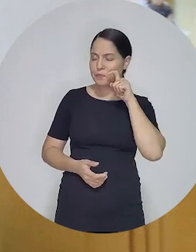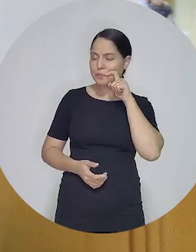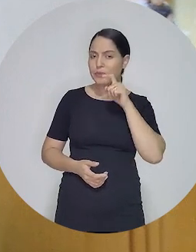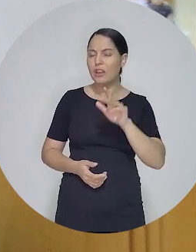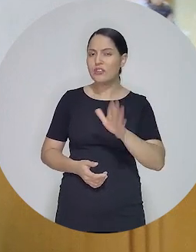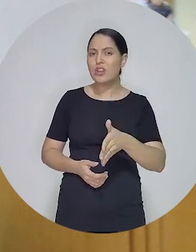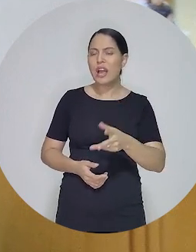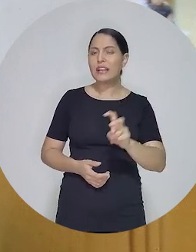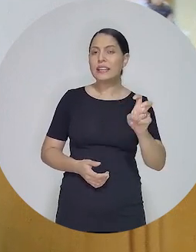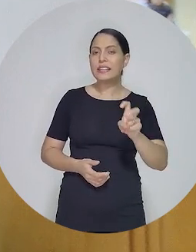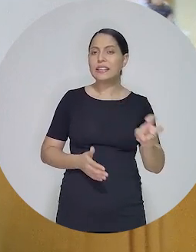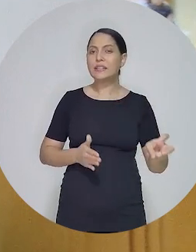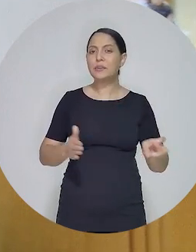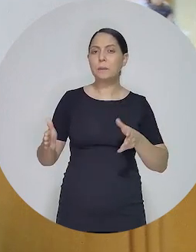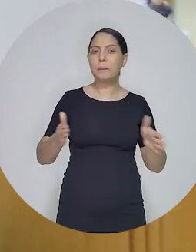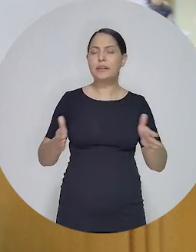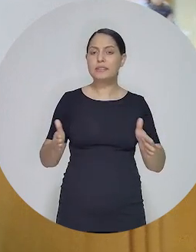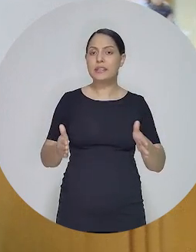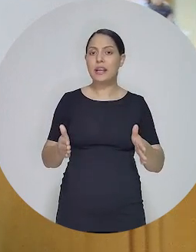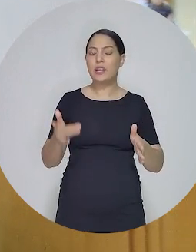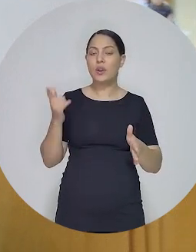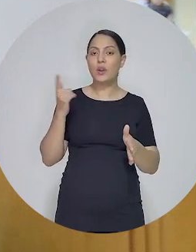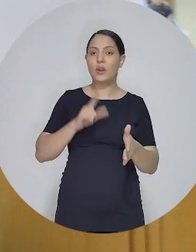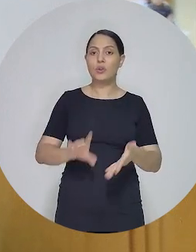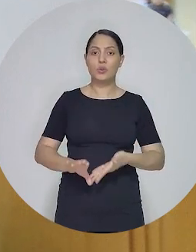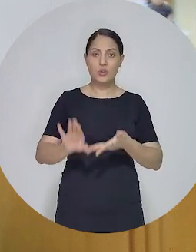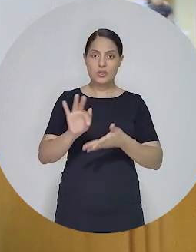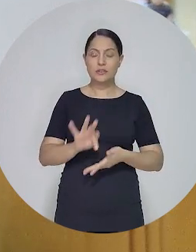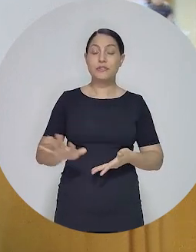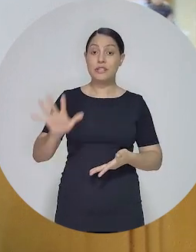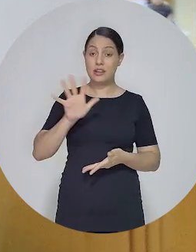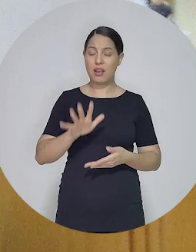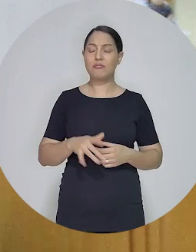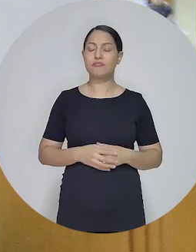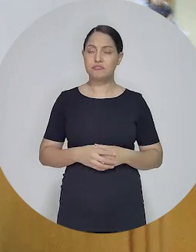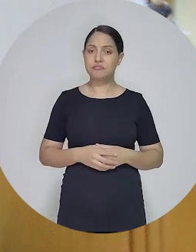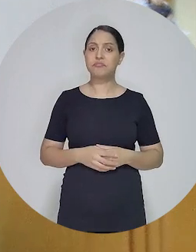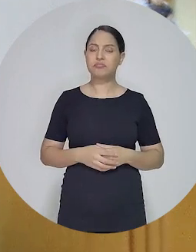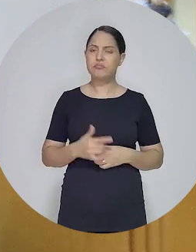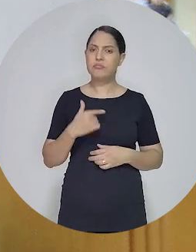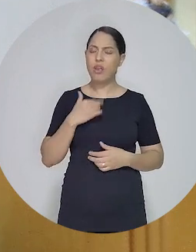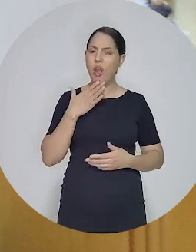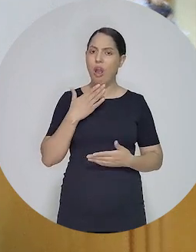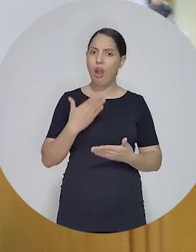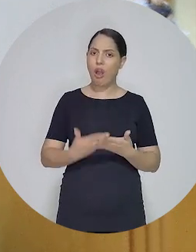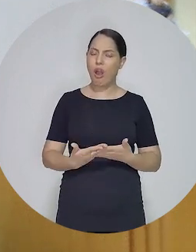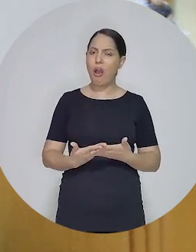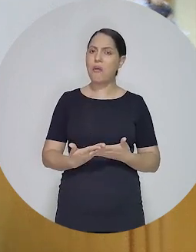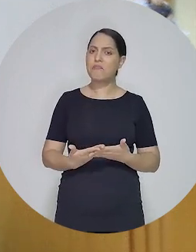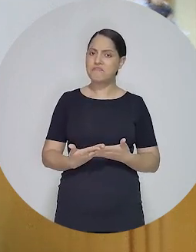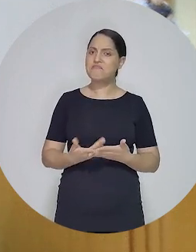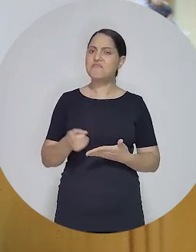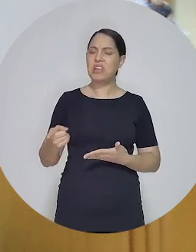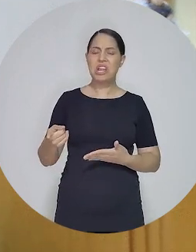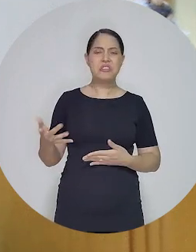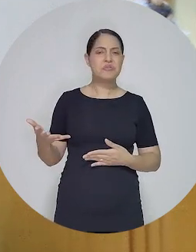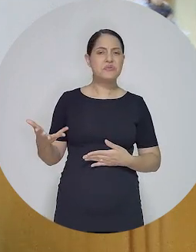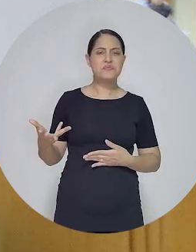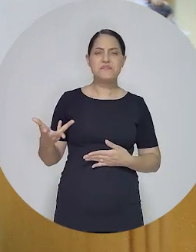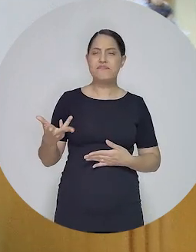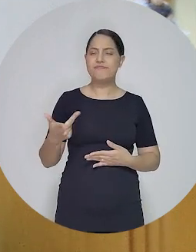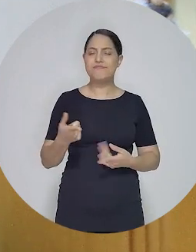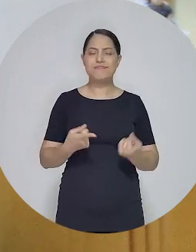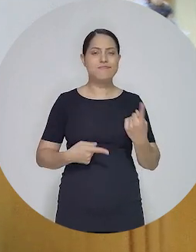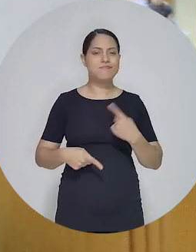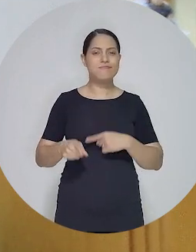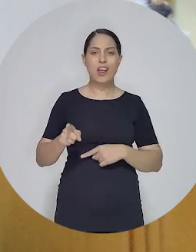nosso presidente Beto Simonetti agora no 5º mandato dele consecutivo como Conselheiro Federal, não é nenhuma surpresa a